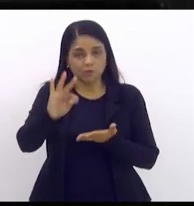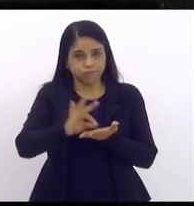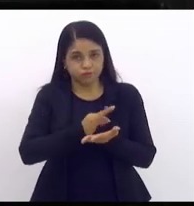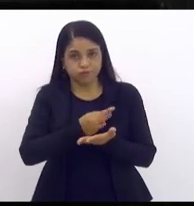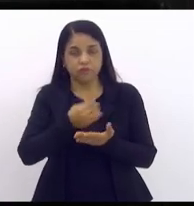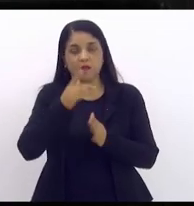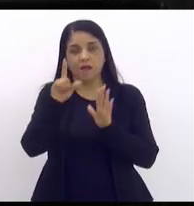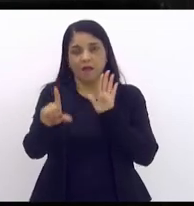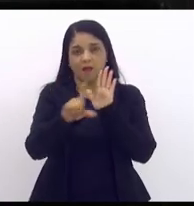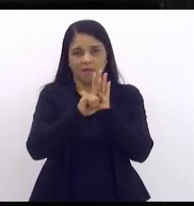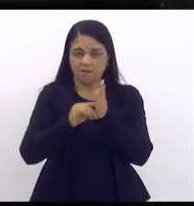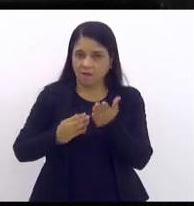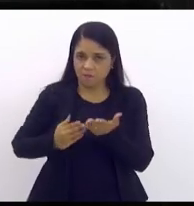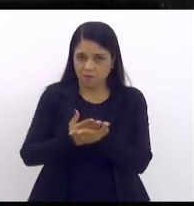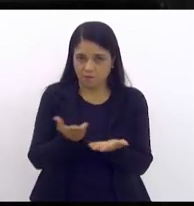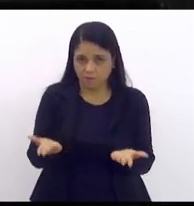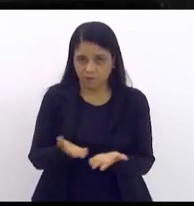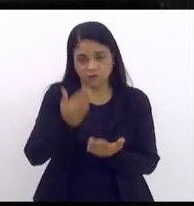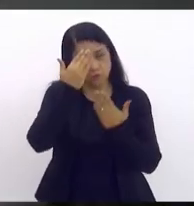obrigada, senhora presidenta.